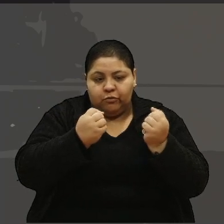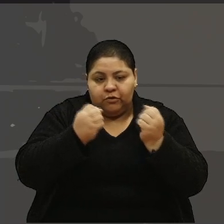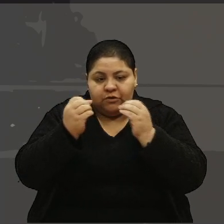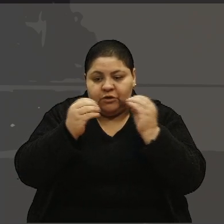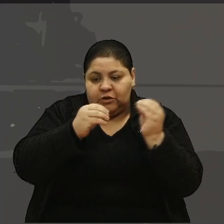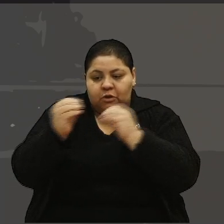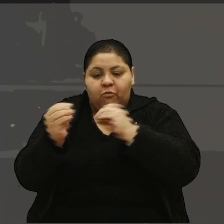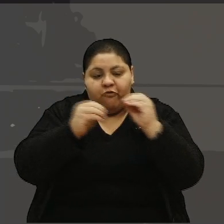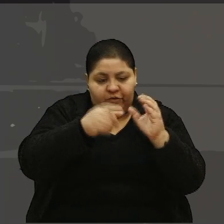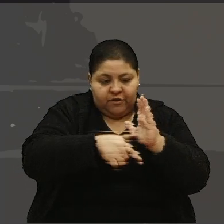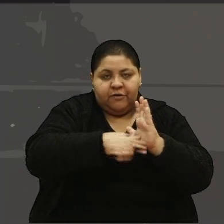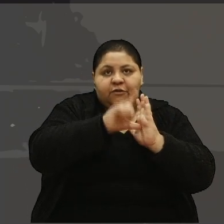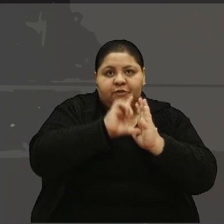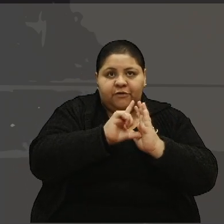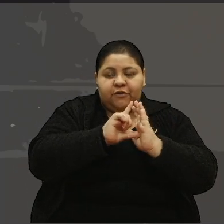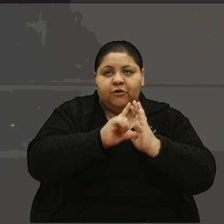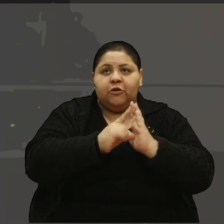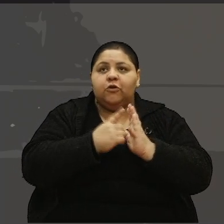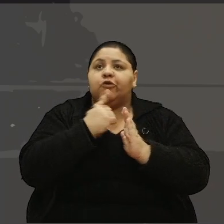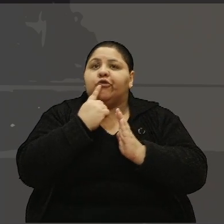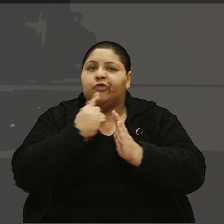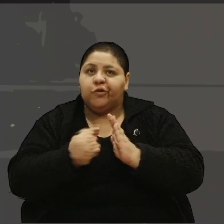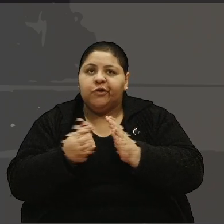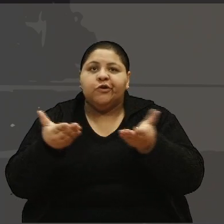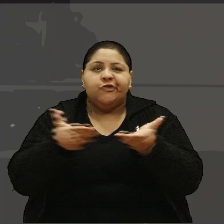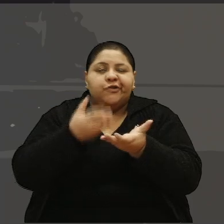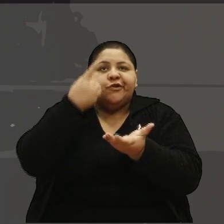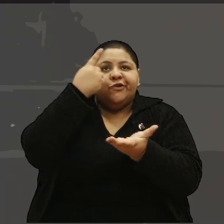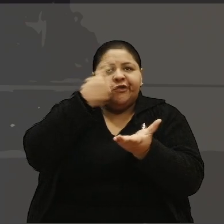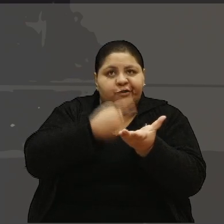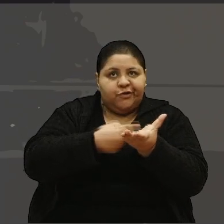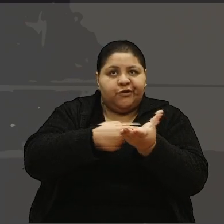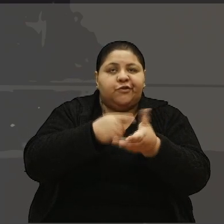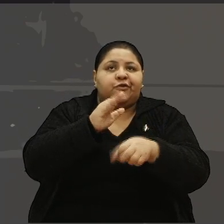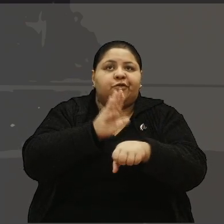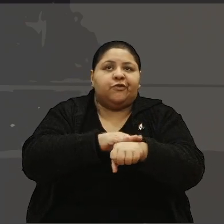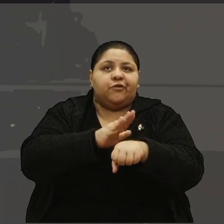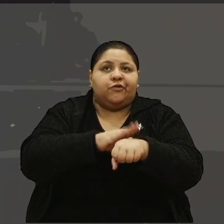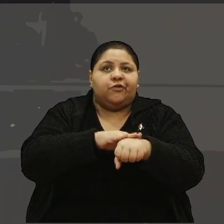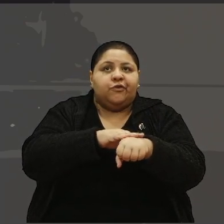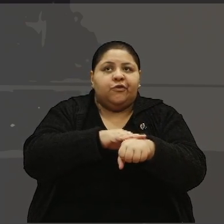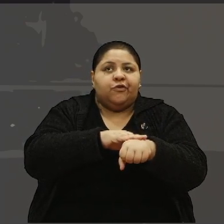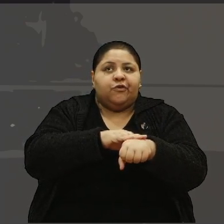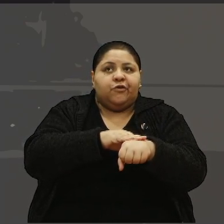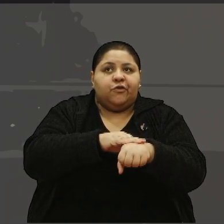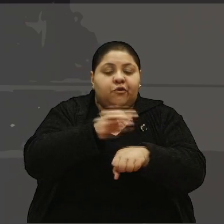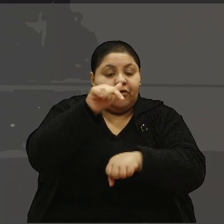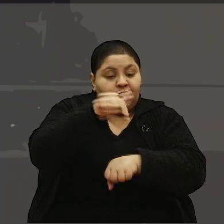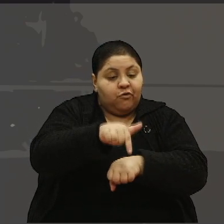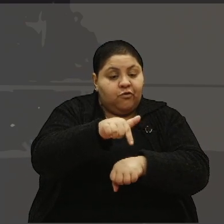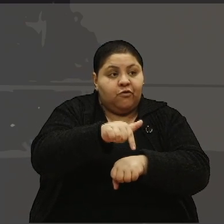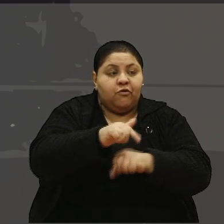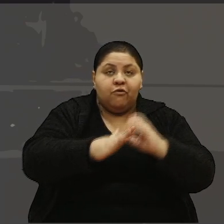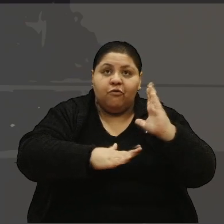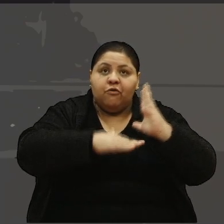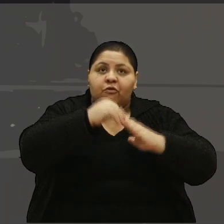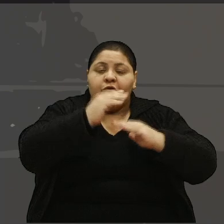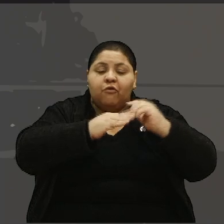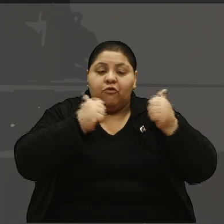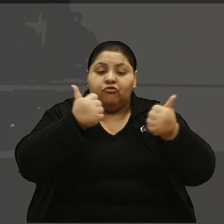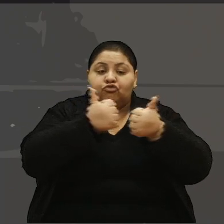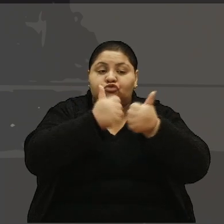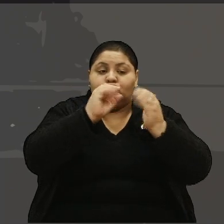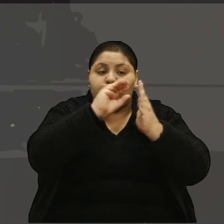antes. E o João Wes já se comprometeu que no momento que for removidas essas famílias, estará efetuando, estará junto com o